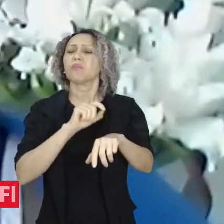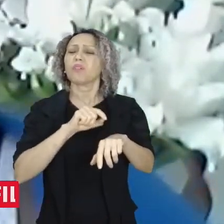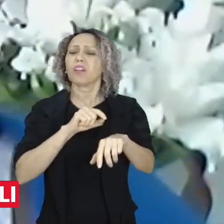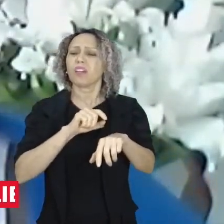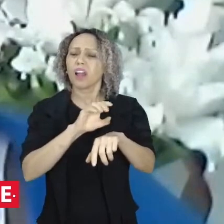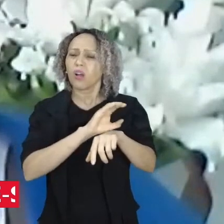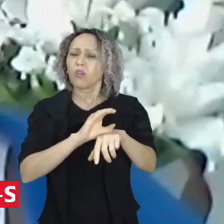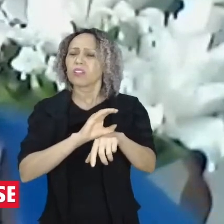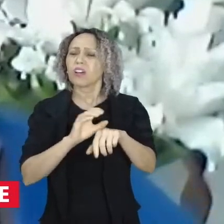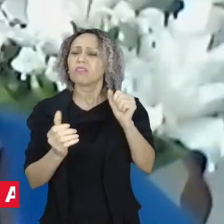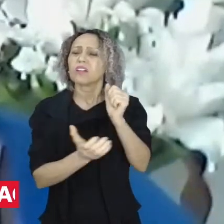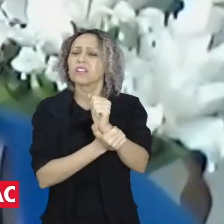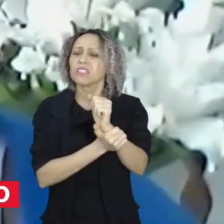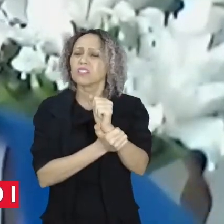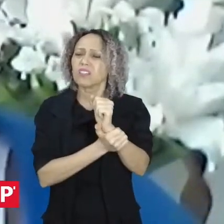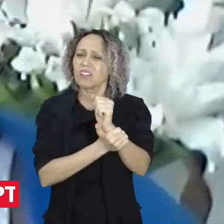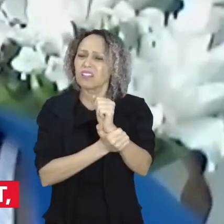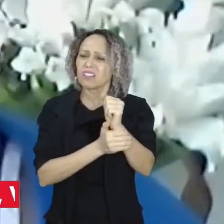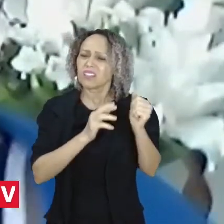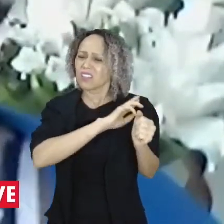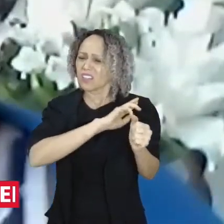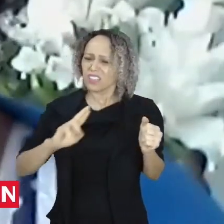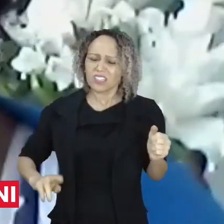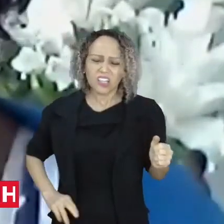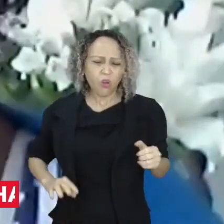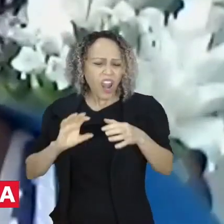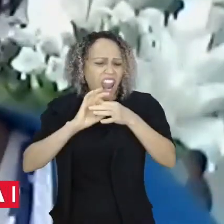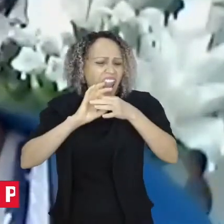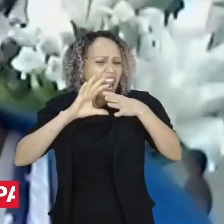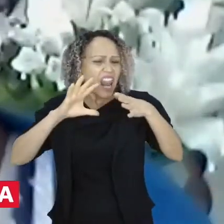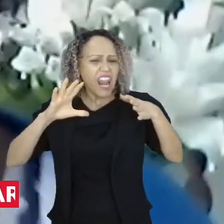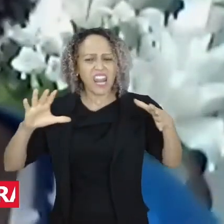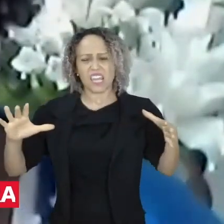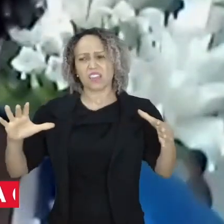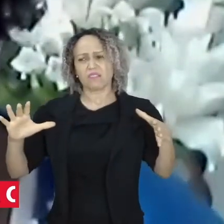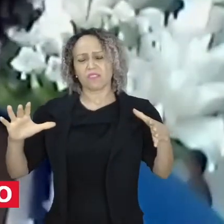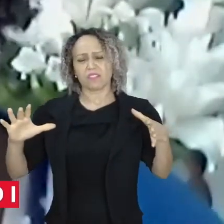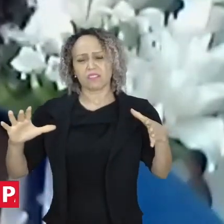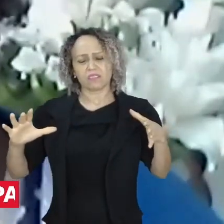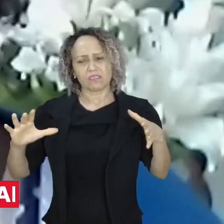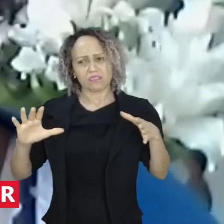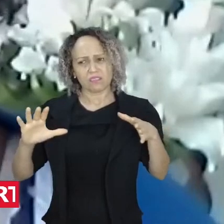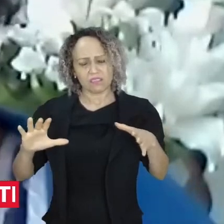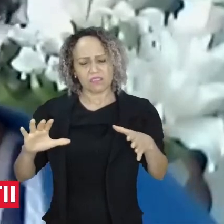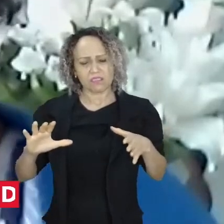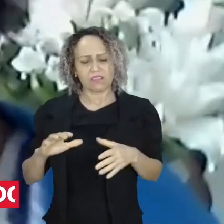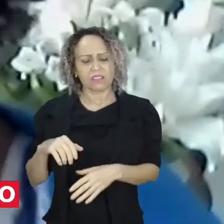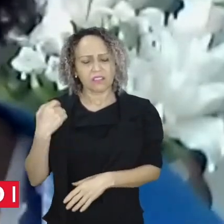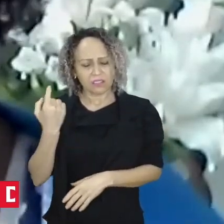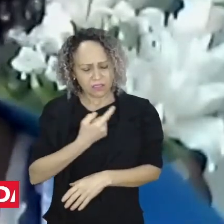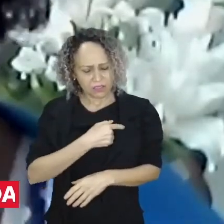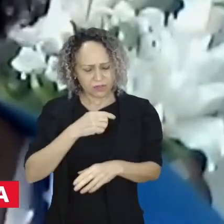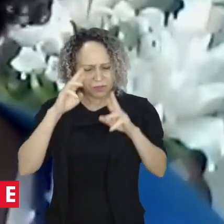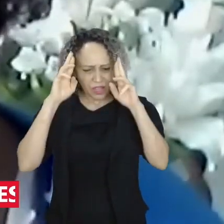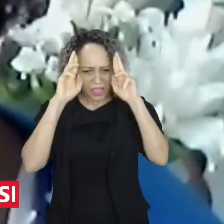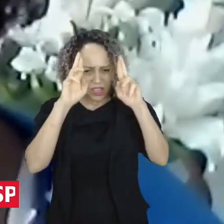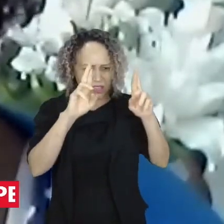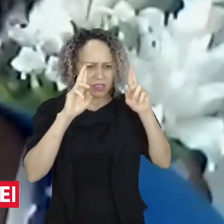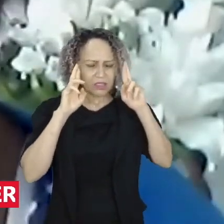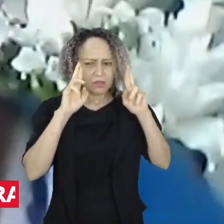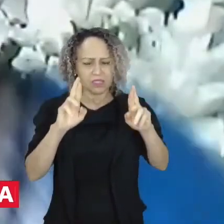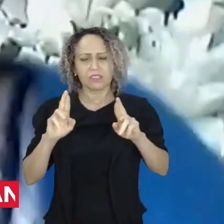com elas, com as mulheres. E você vai observando, quando tem qualquer uma violência assim, com